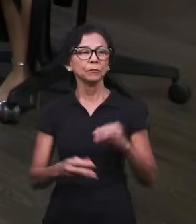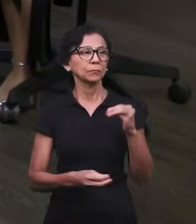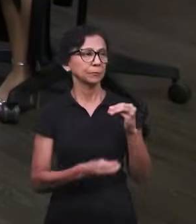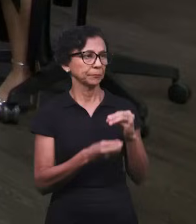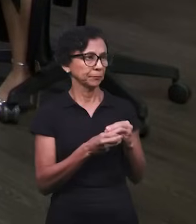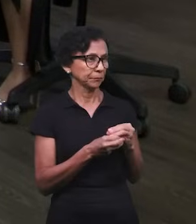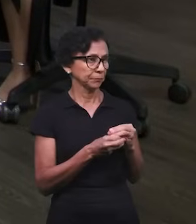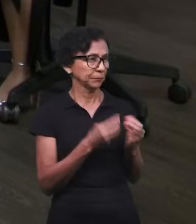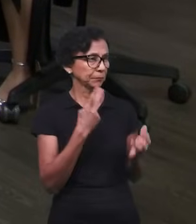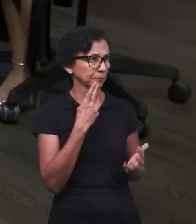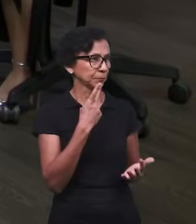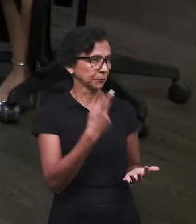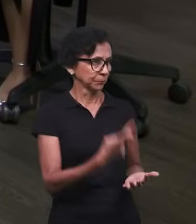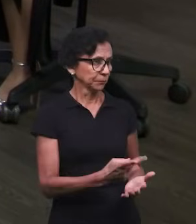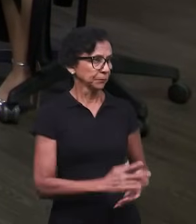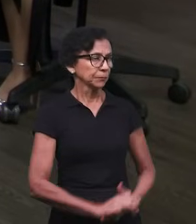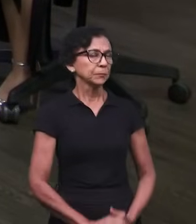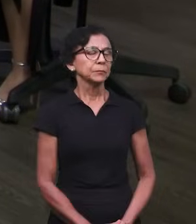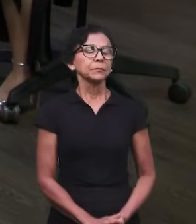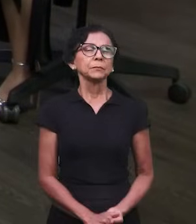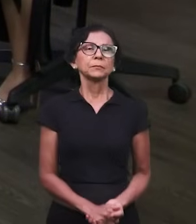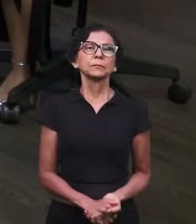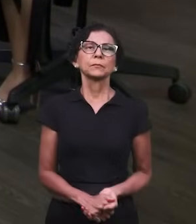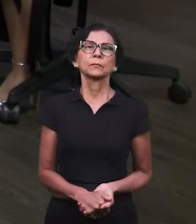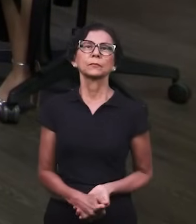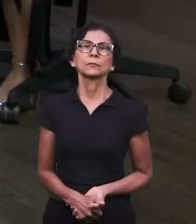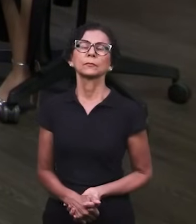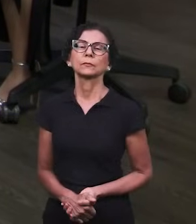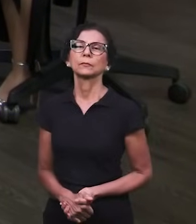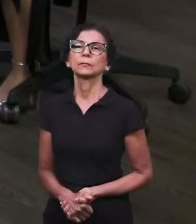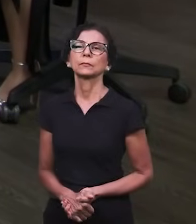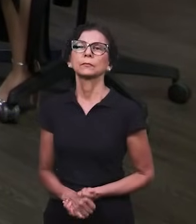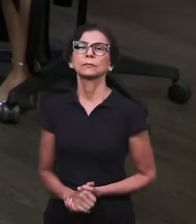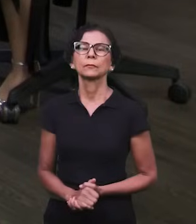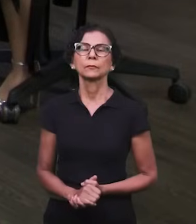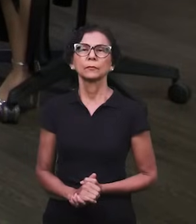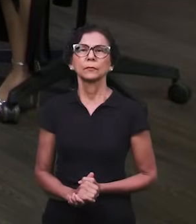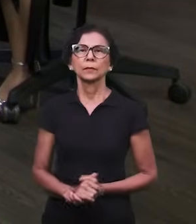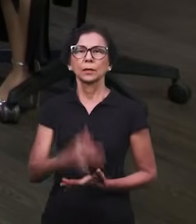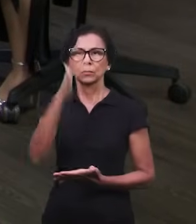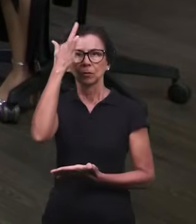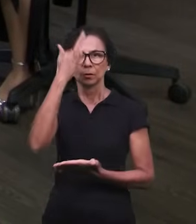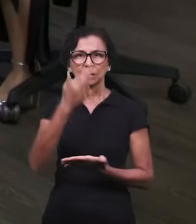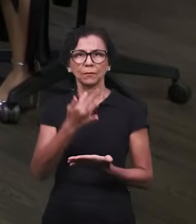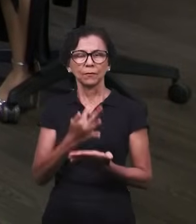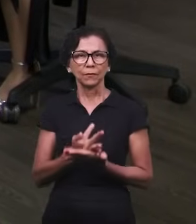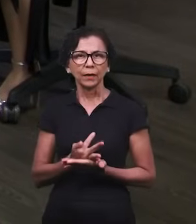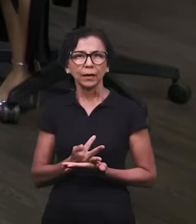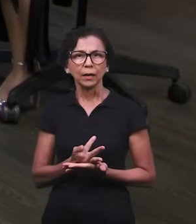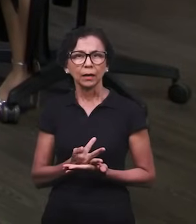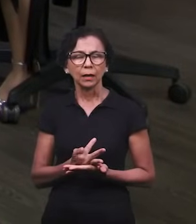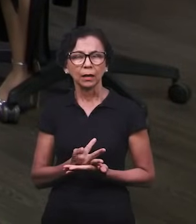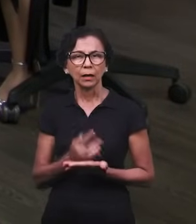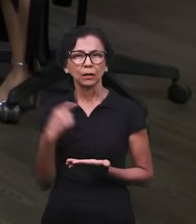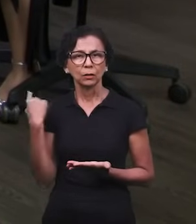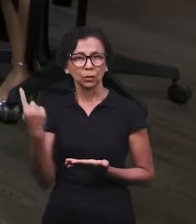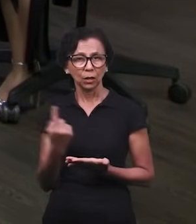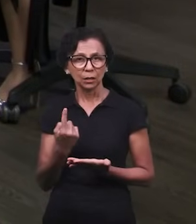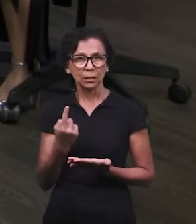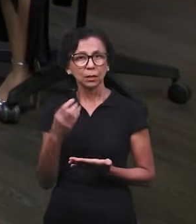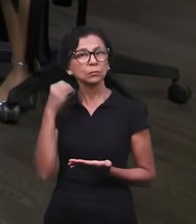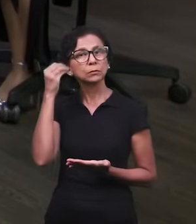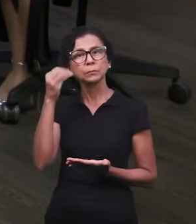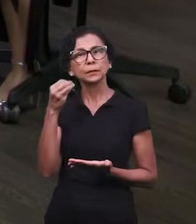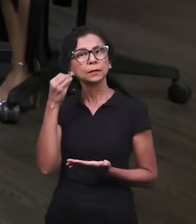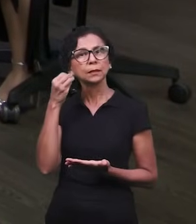você disse, Adriano, a nossa fé é fruto de uma experiência nossa com